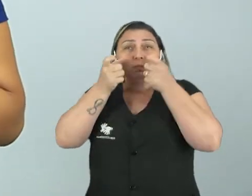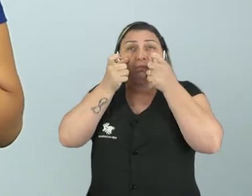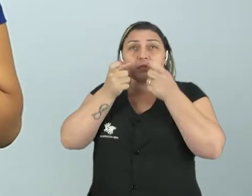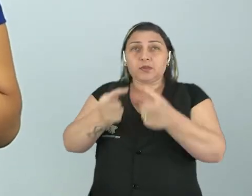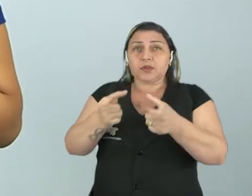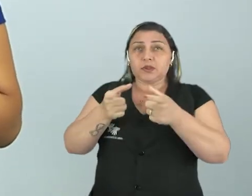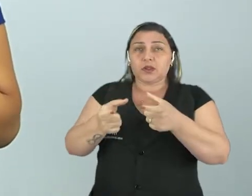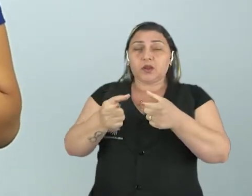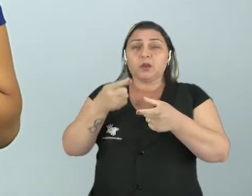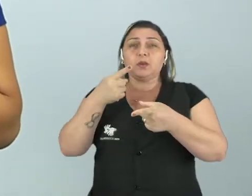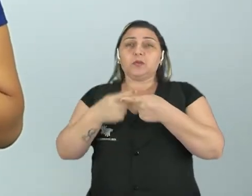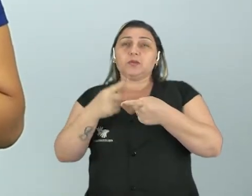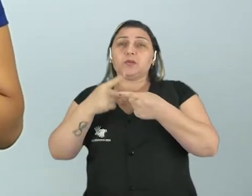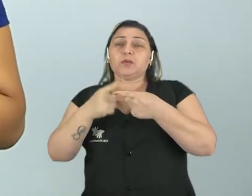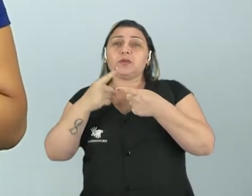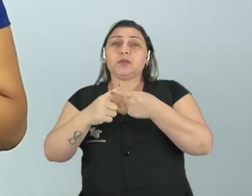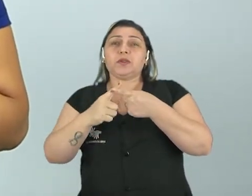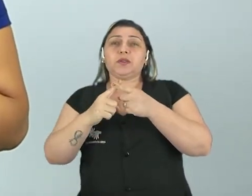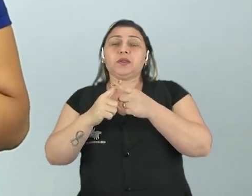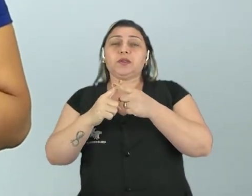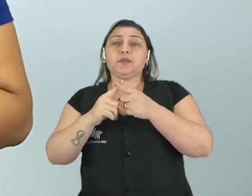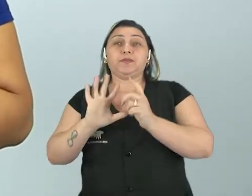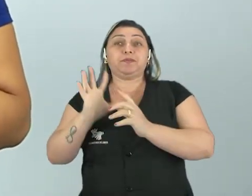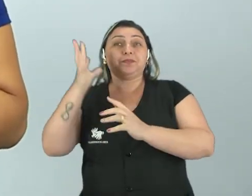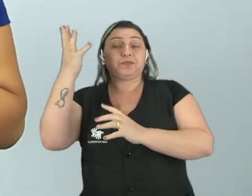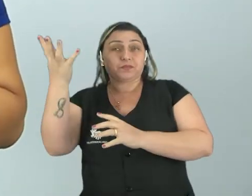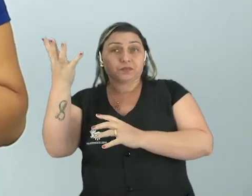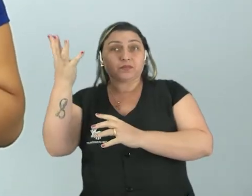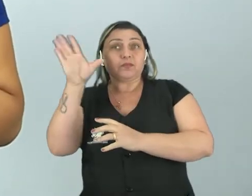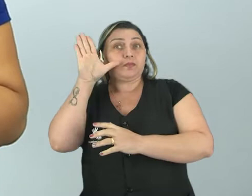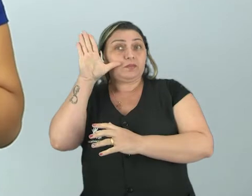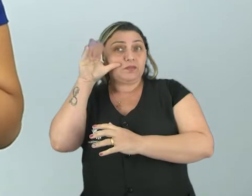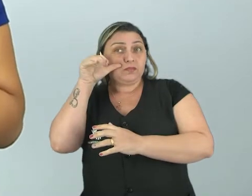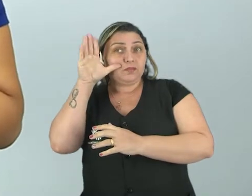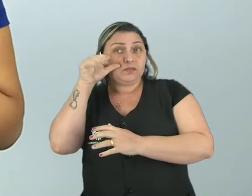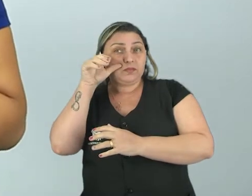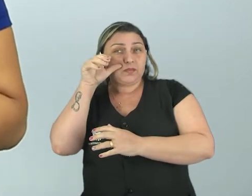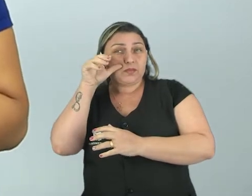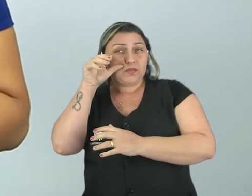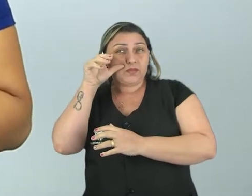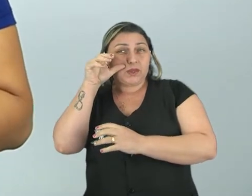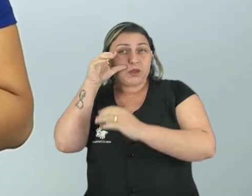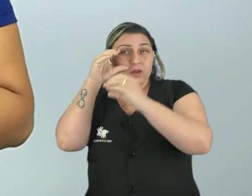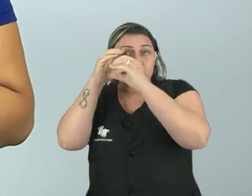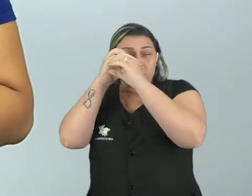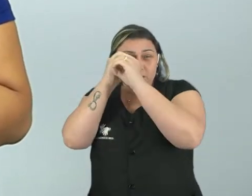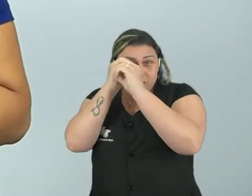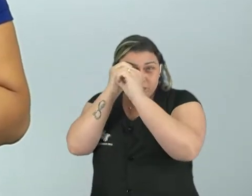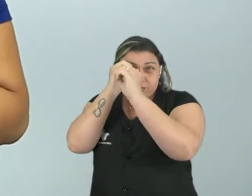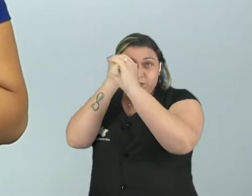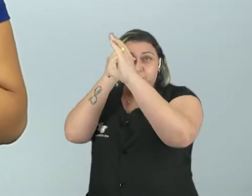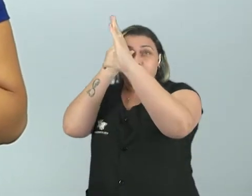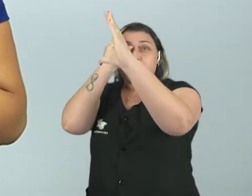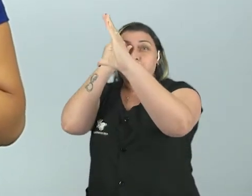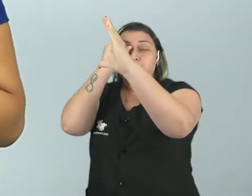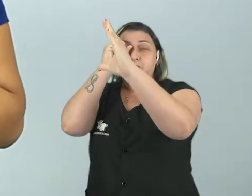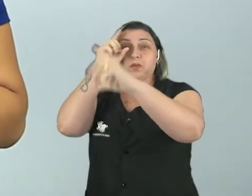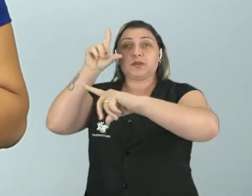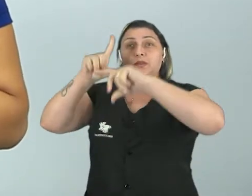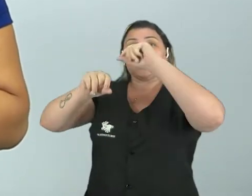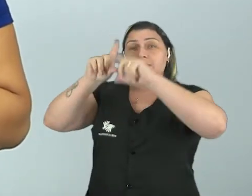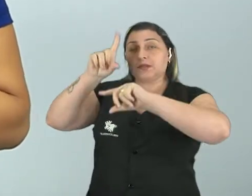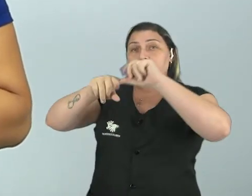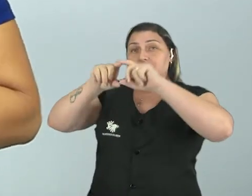né? Por que que eles chegaram a ter essa curiosidade em observar as estrelas?